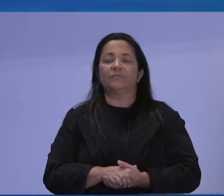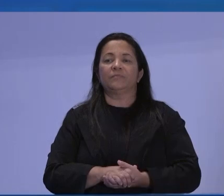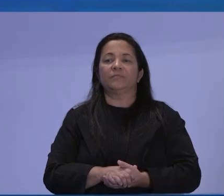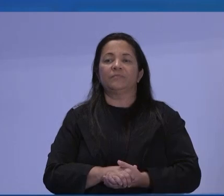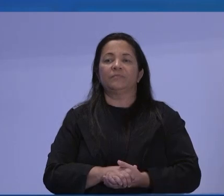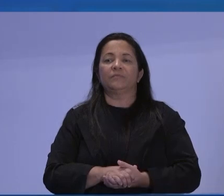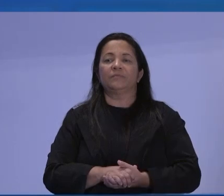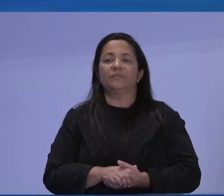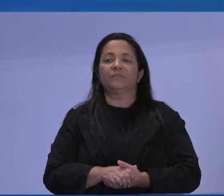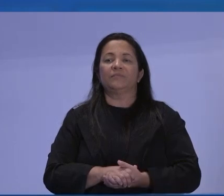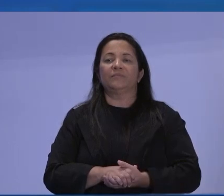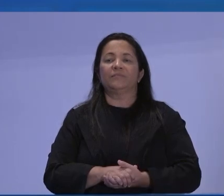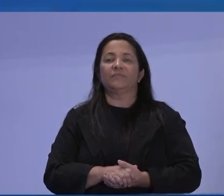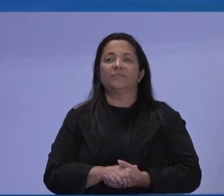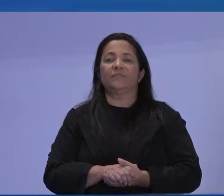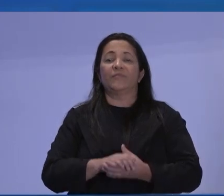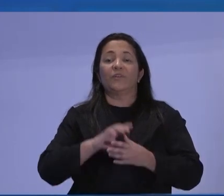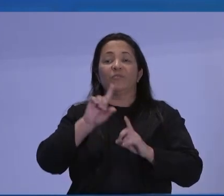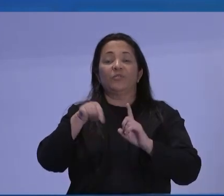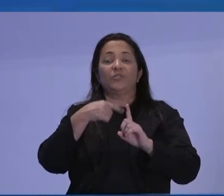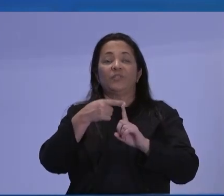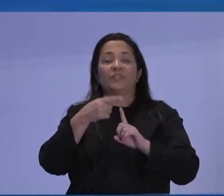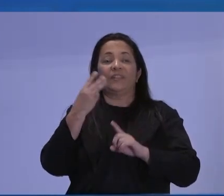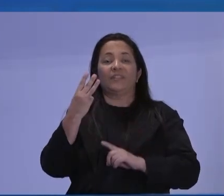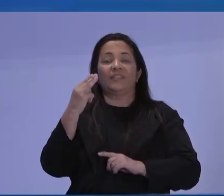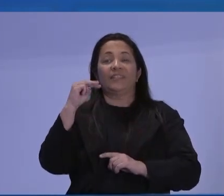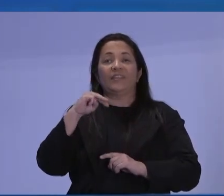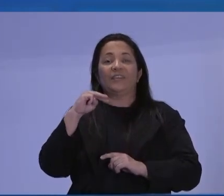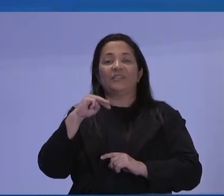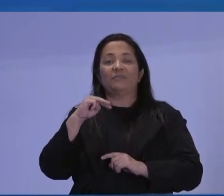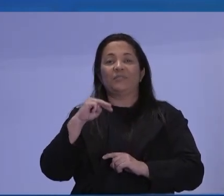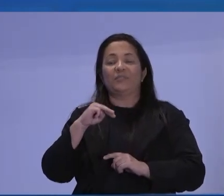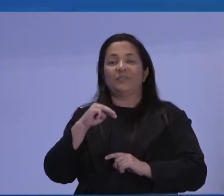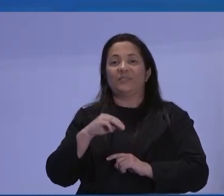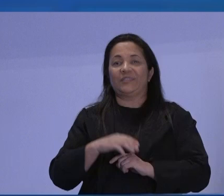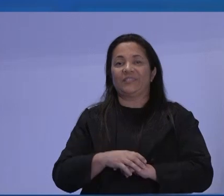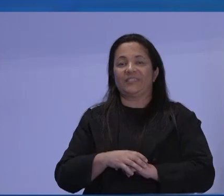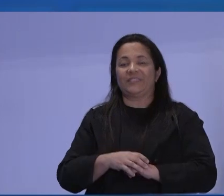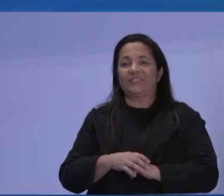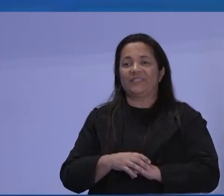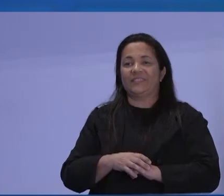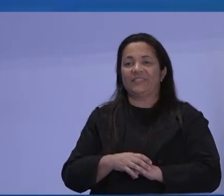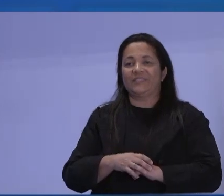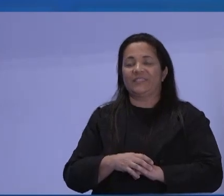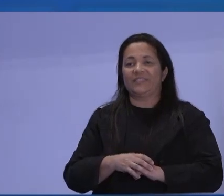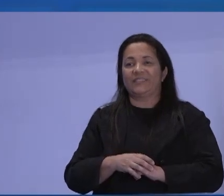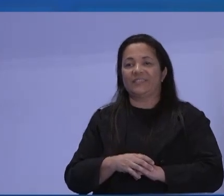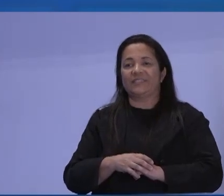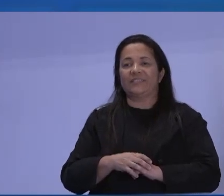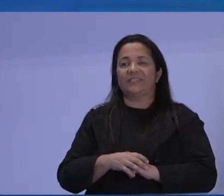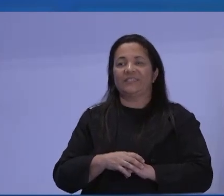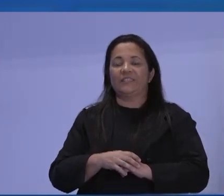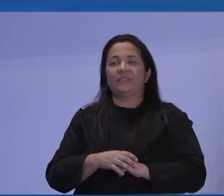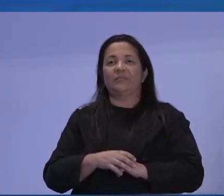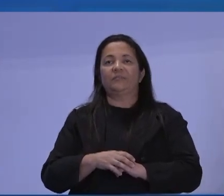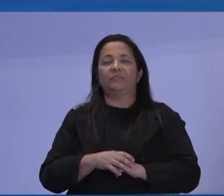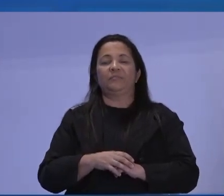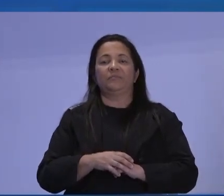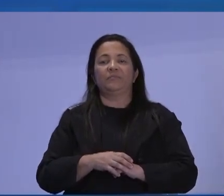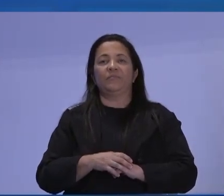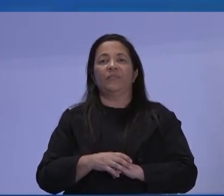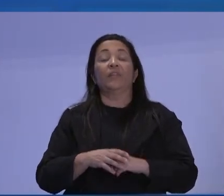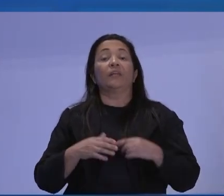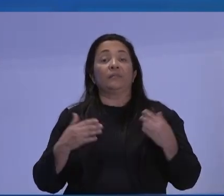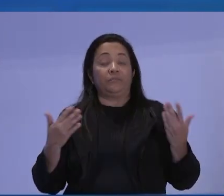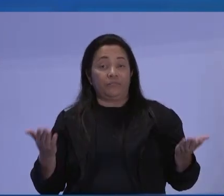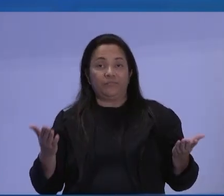Deixa eu dar mais 3 minutinhos aí. Na verdade, eu posso dar até 5, é porque eu tinha colocado 11 ali. Tá bom? Pode ficar à vontade para concluir. Tá. Era isso,